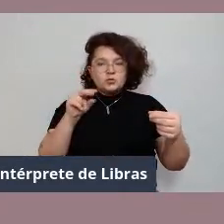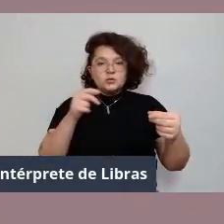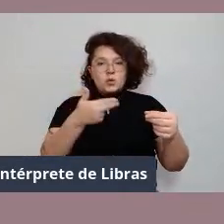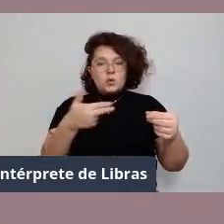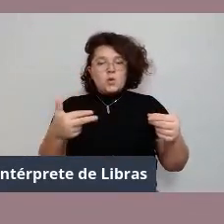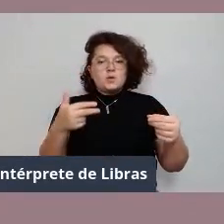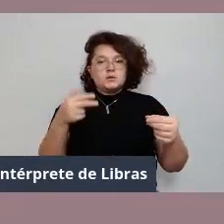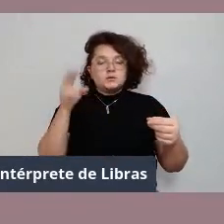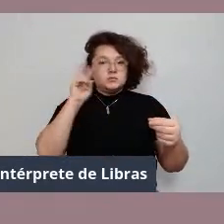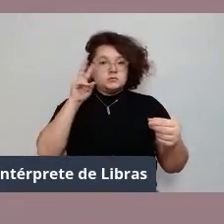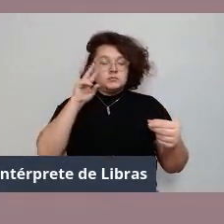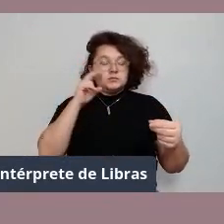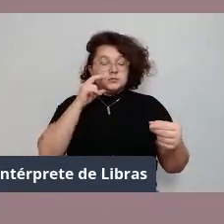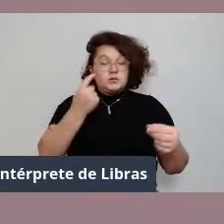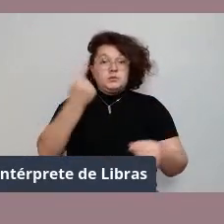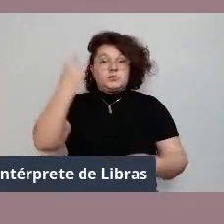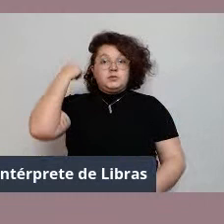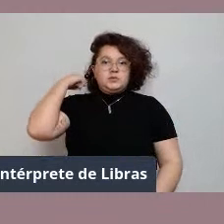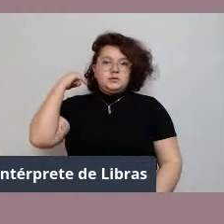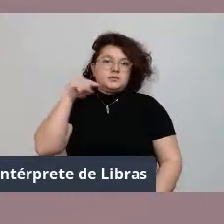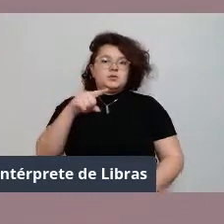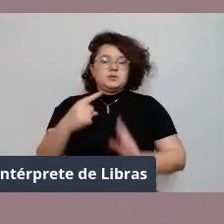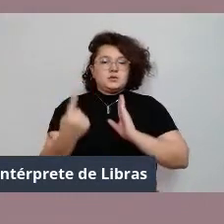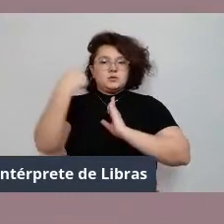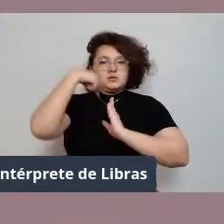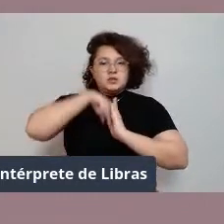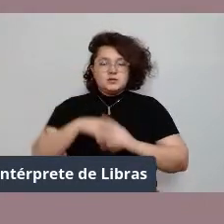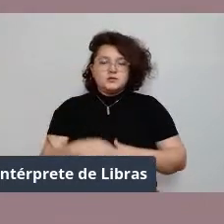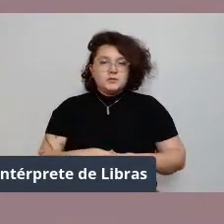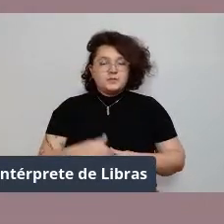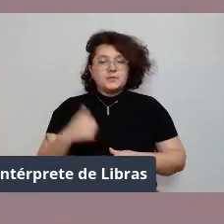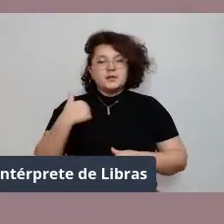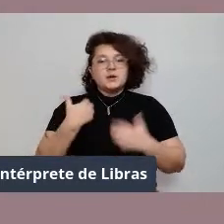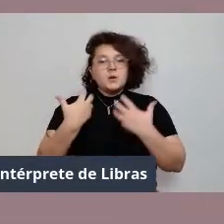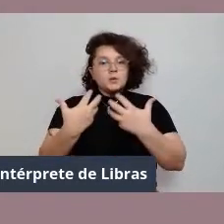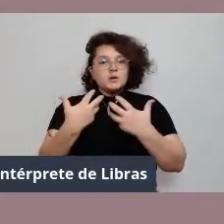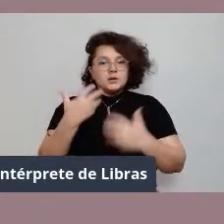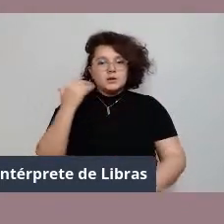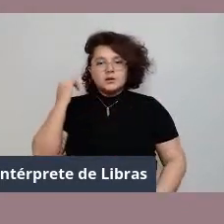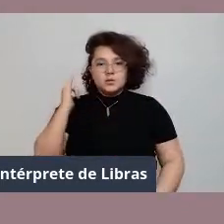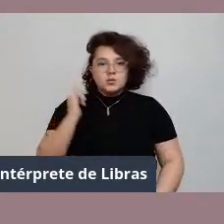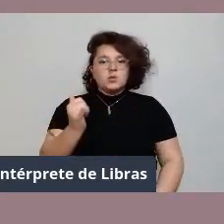muito subjetivo. E aí eu queria contar para vocês esse meu ponto,